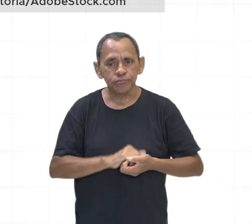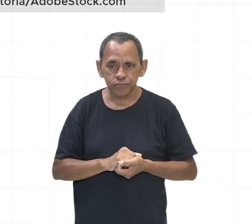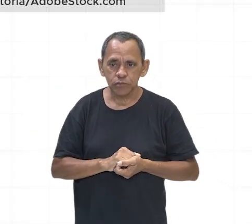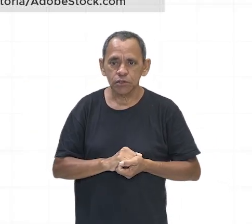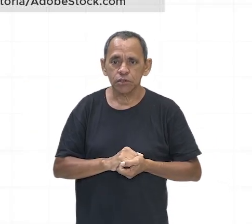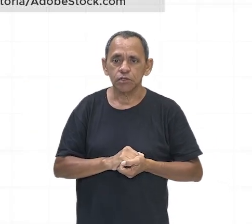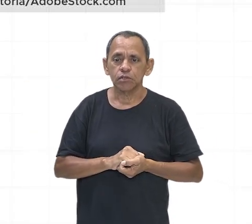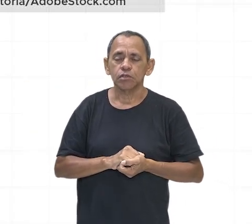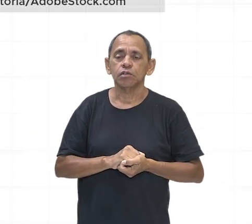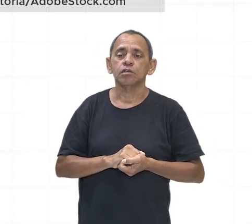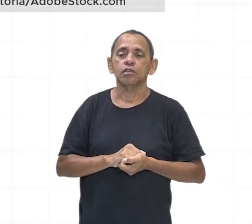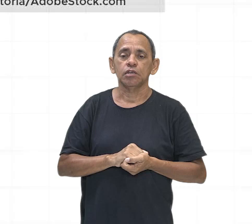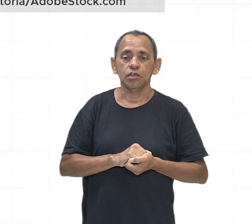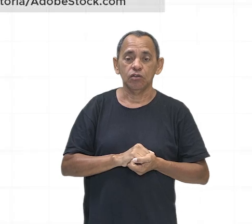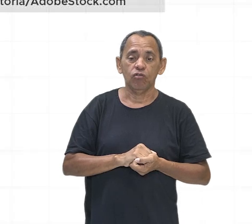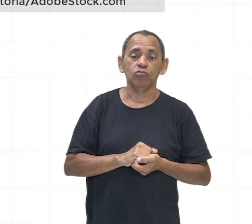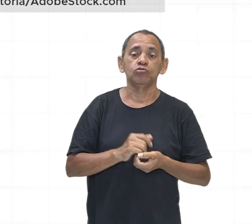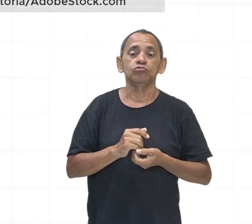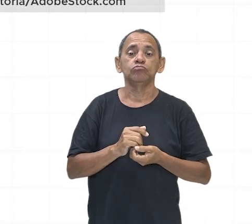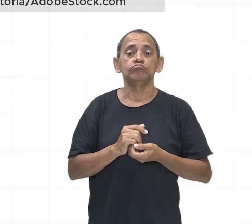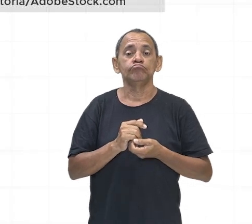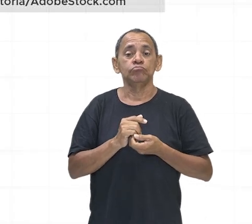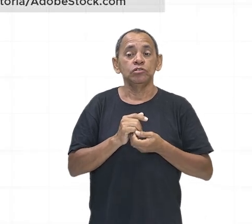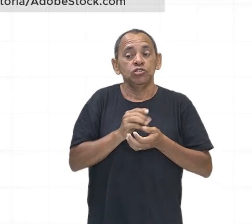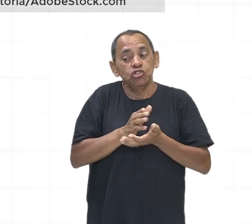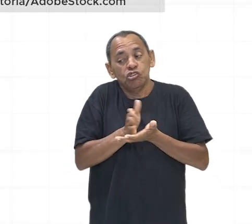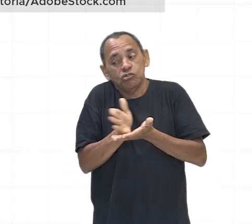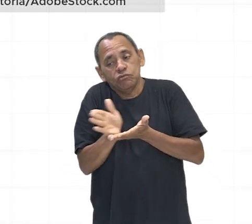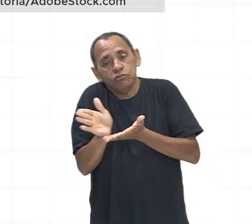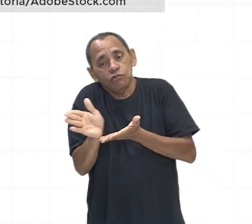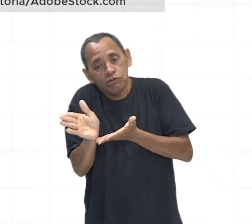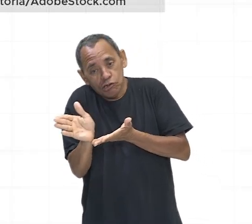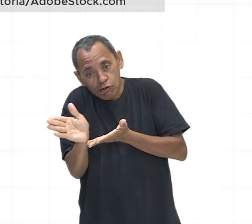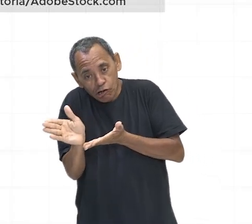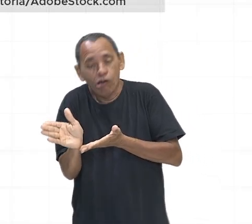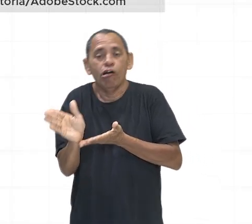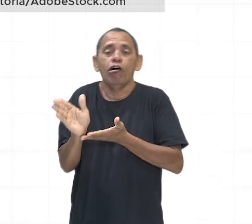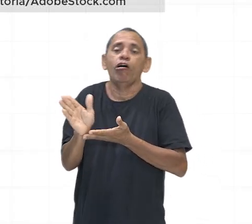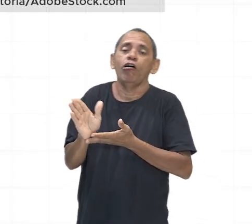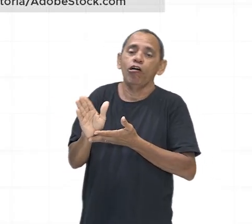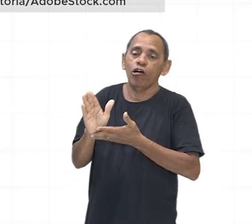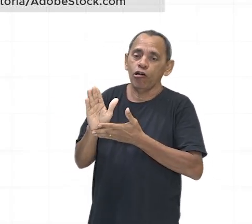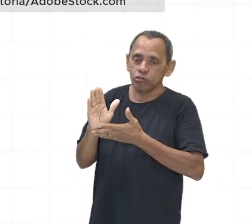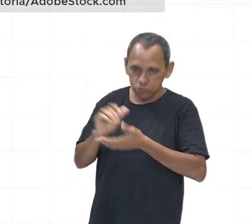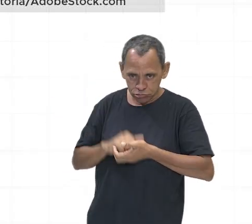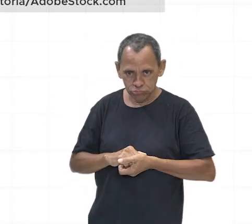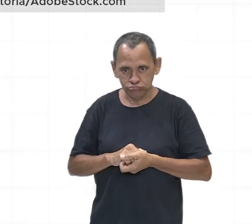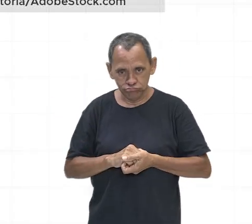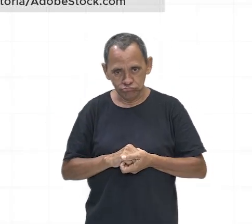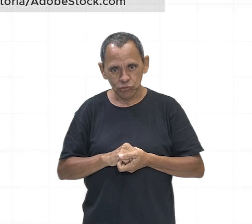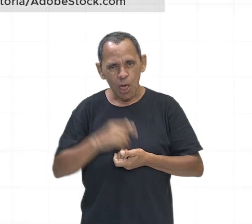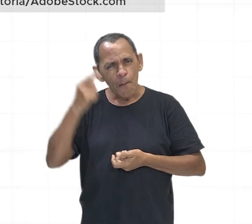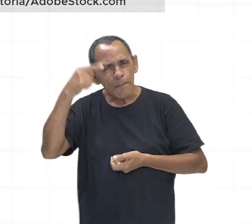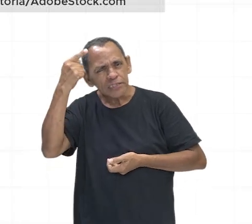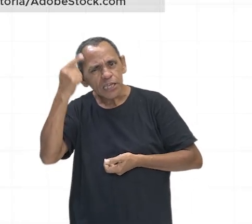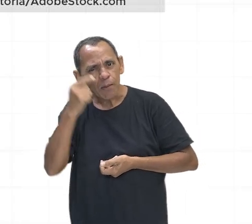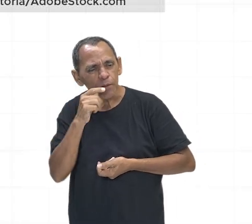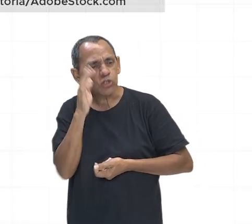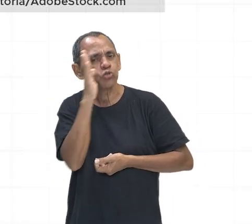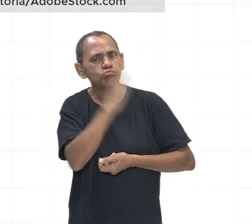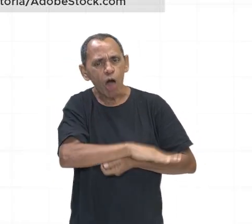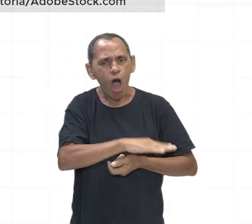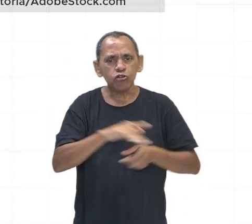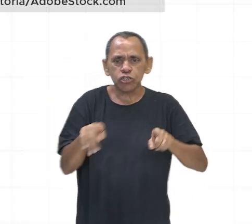negativos, caminhos errados, caminhos maus. São atitudes, são pensamentos, são sentimentos, são posturas de